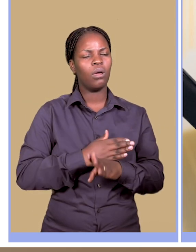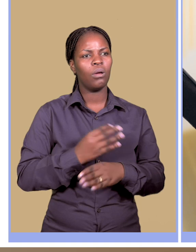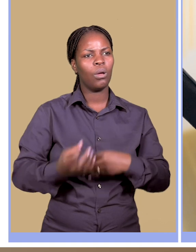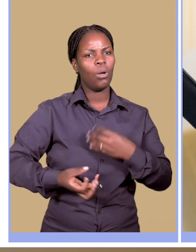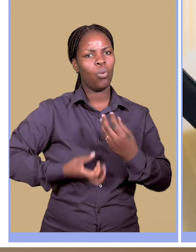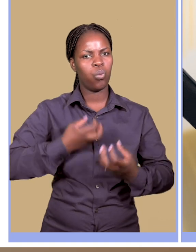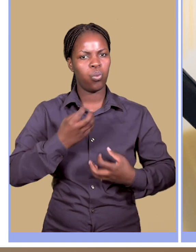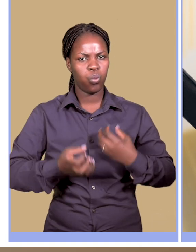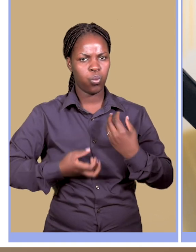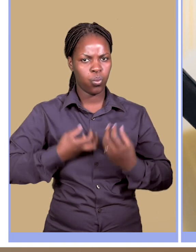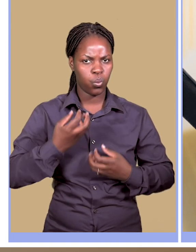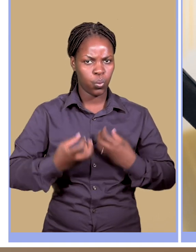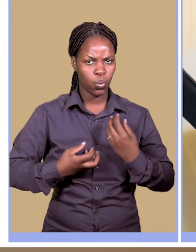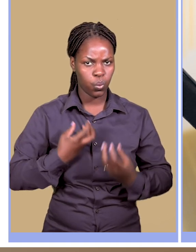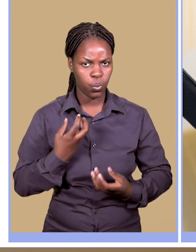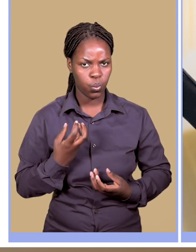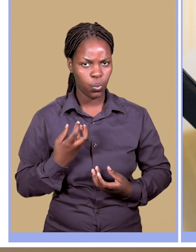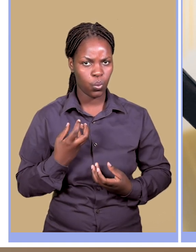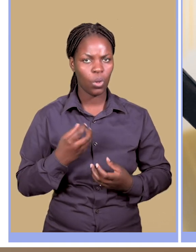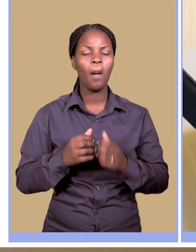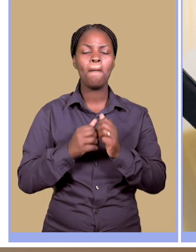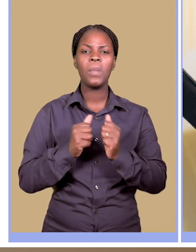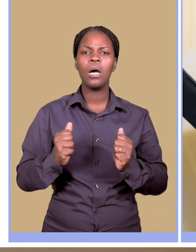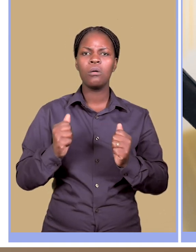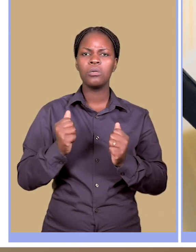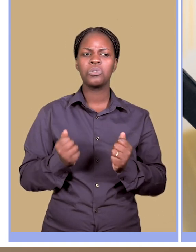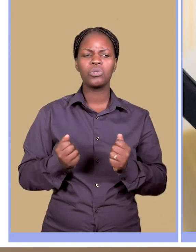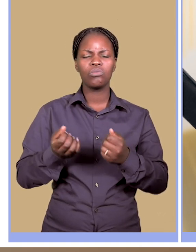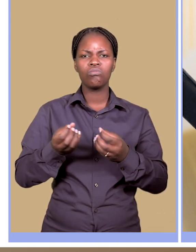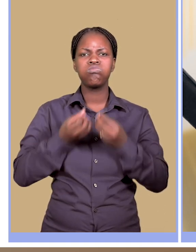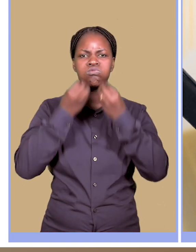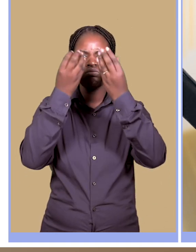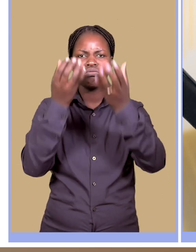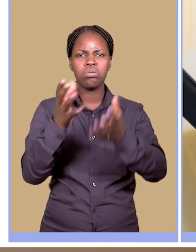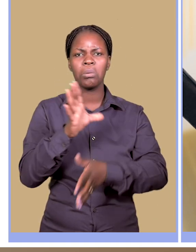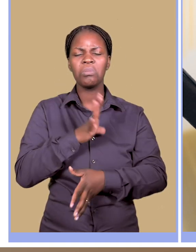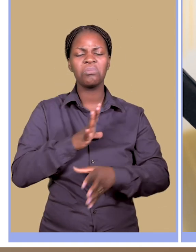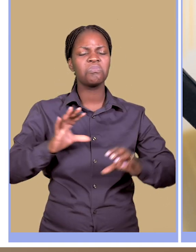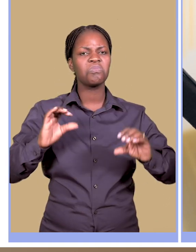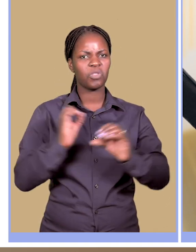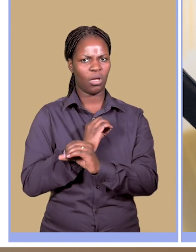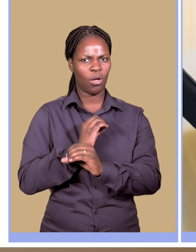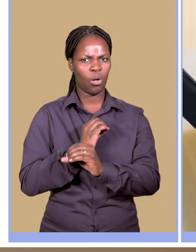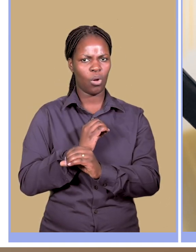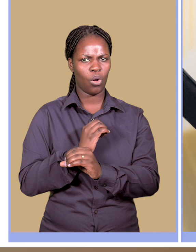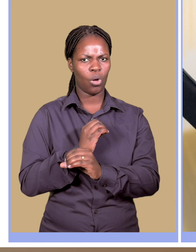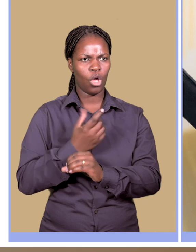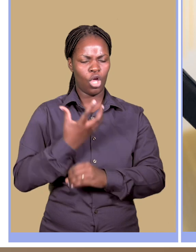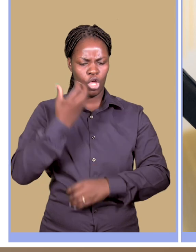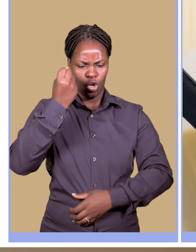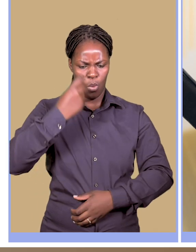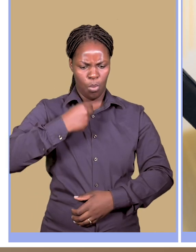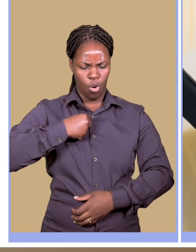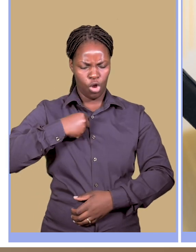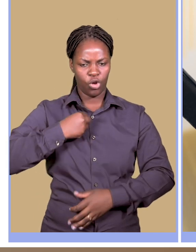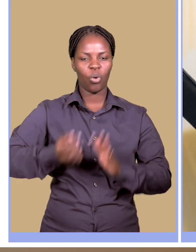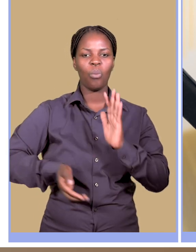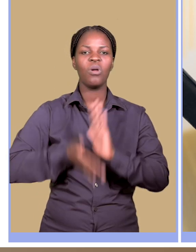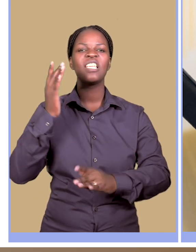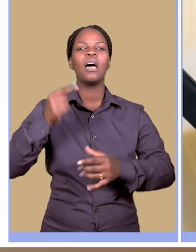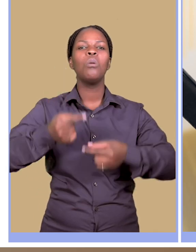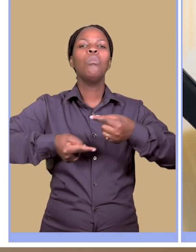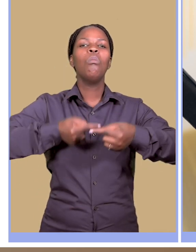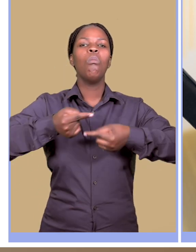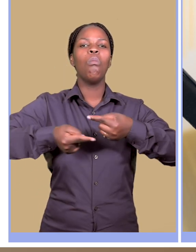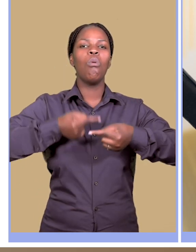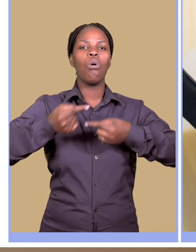articulou uma notícia e não me chegou a informação que devia me chegar, eu posso abrir um processo de litigação,